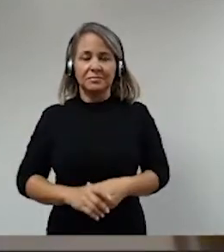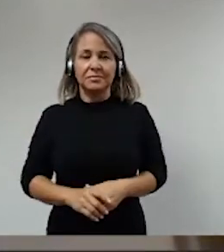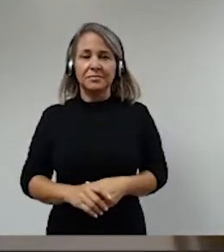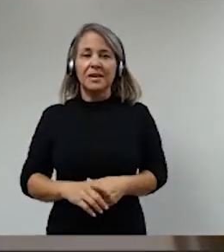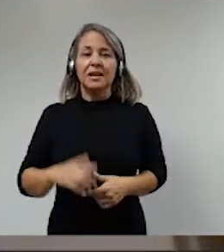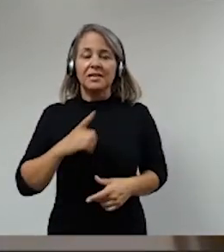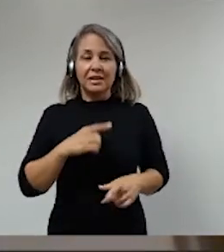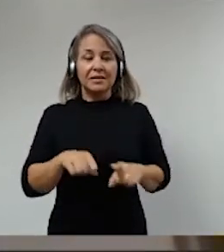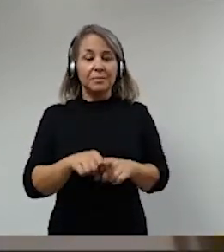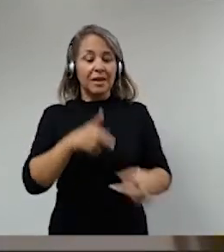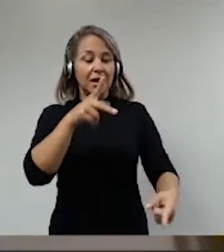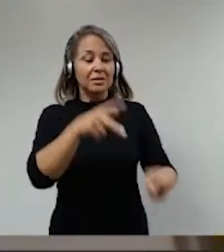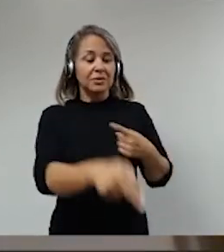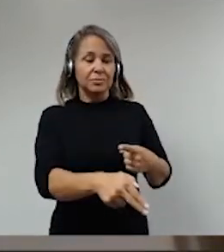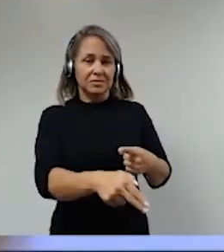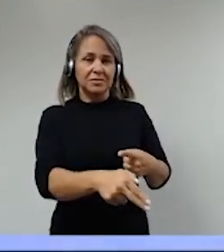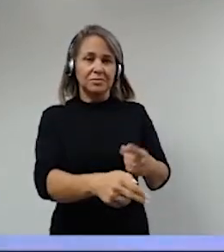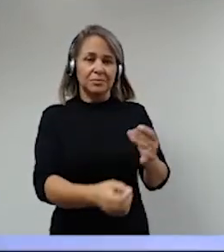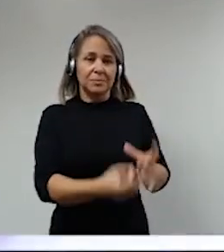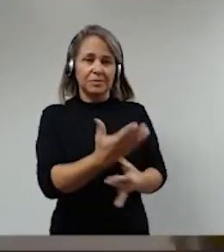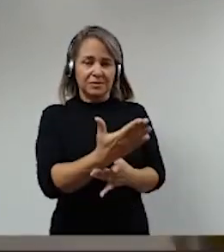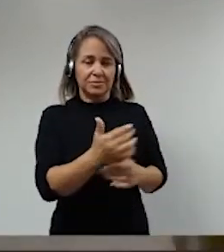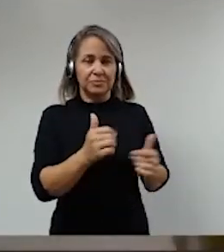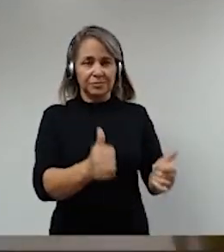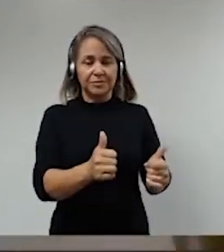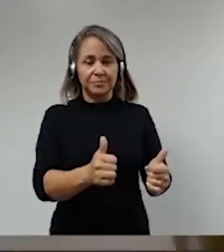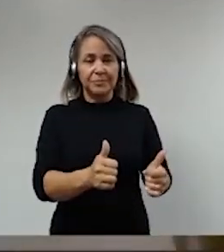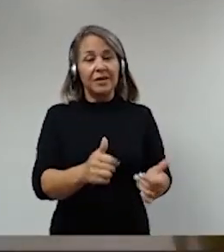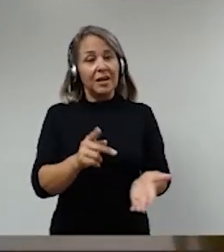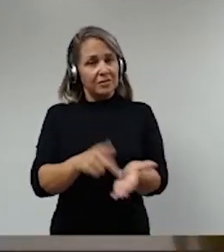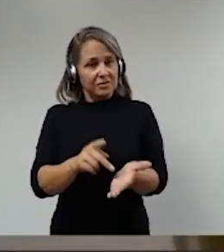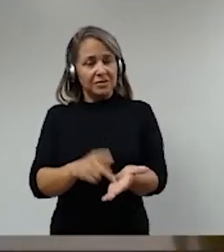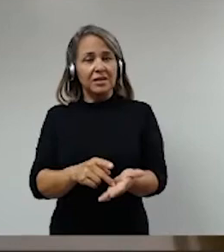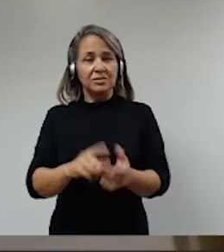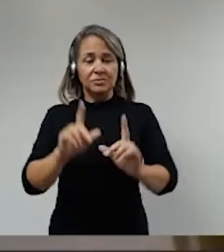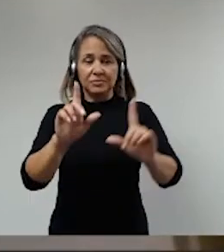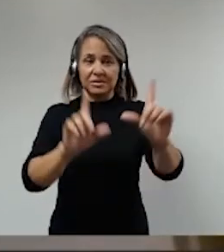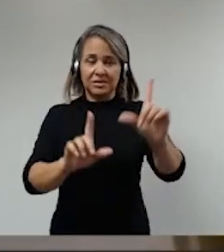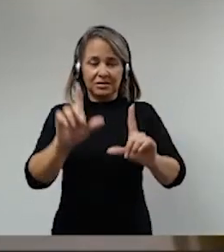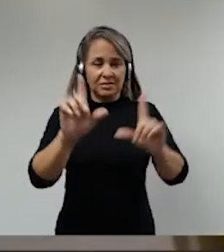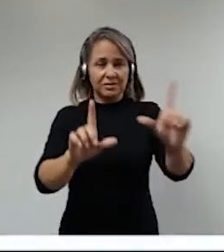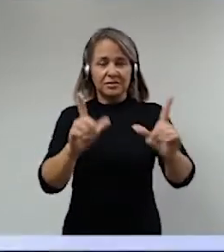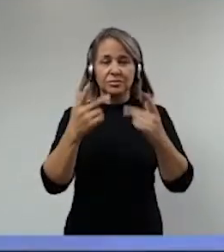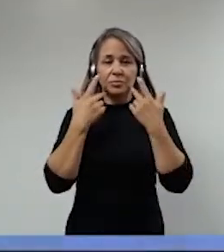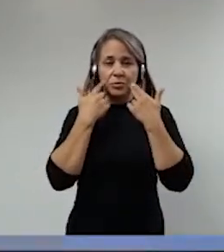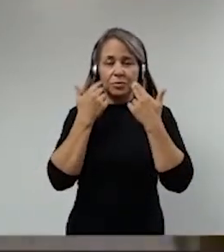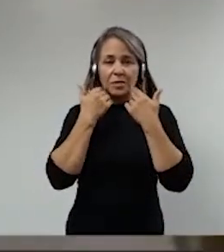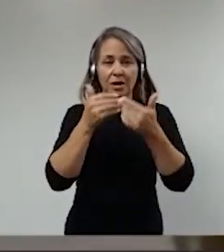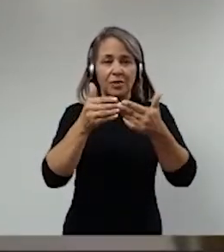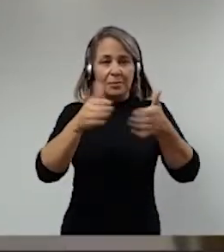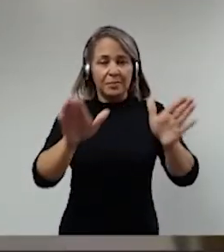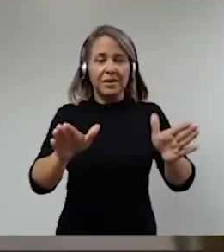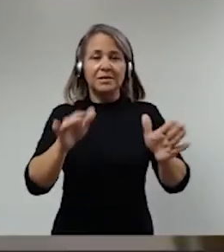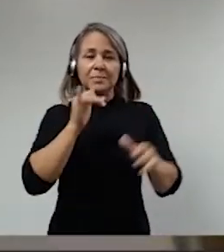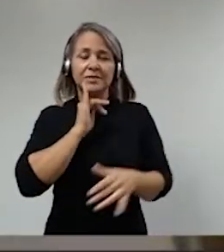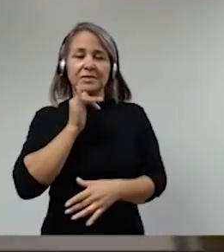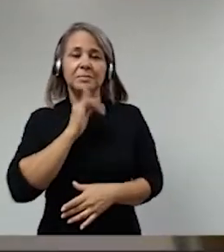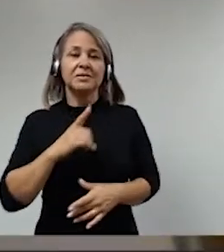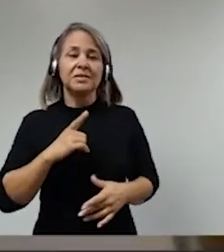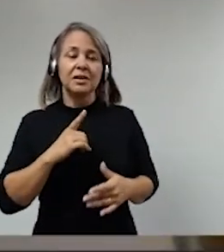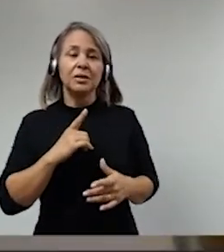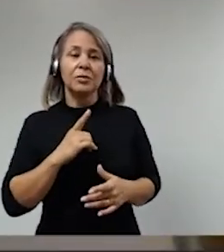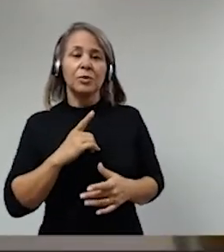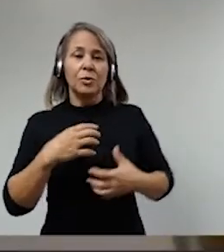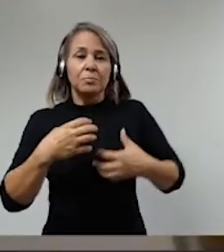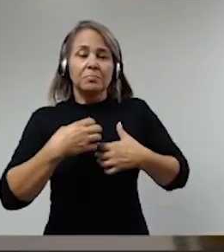você tem a interrupção da produção. É verdade que na televisão aberta, por exemplo, você tem um impacto